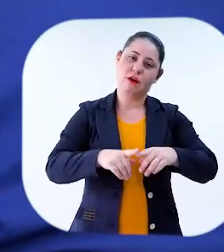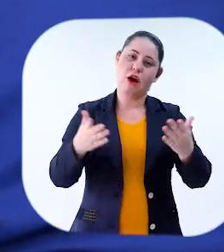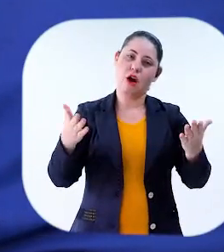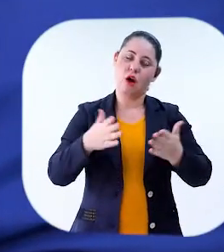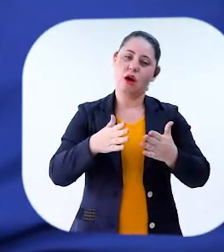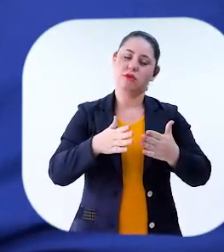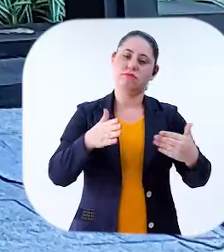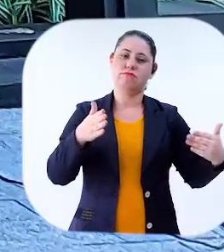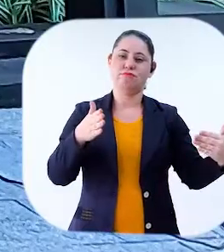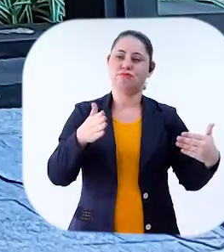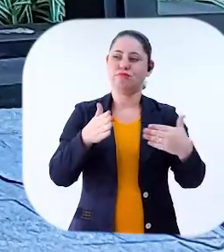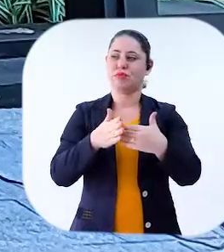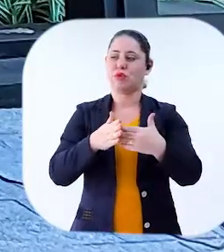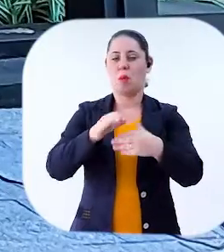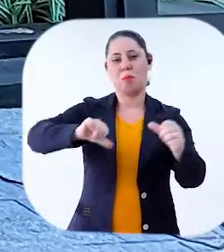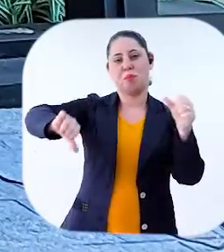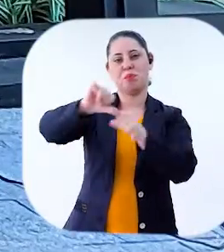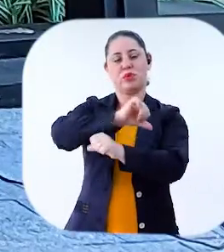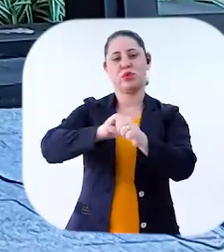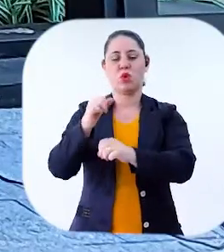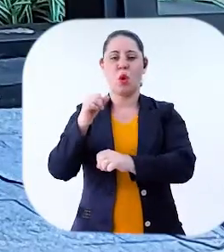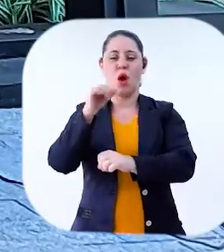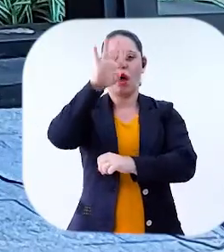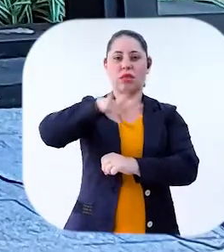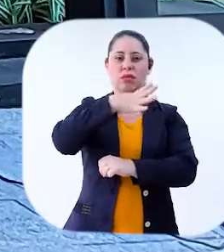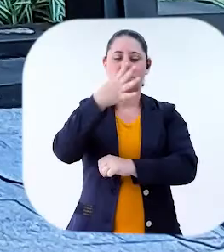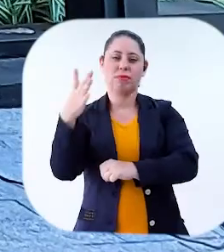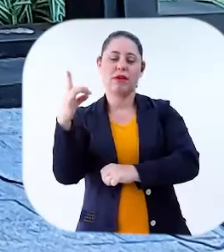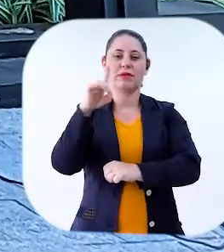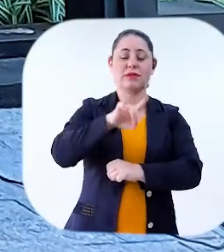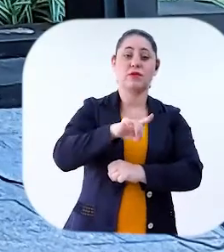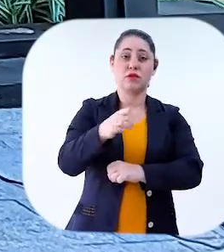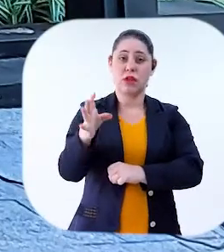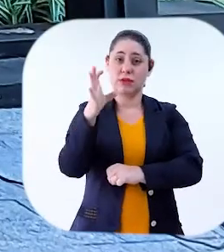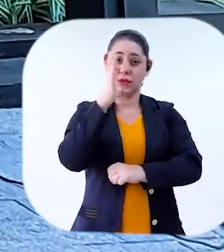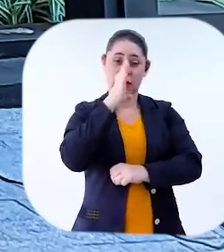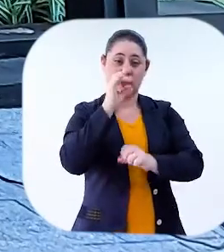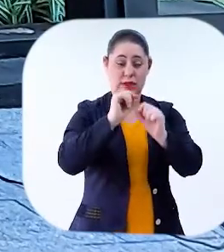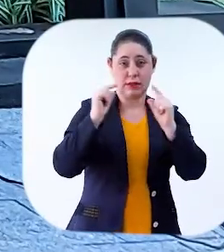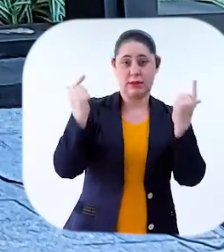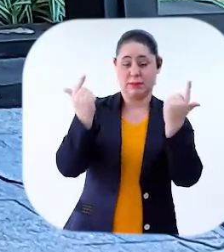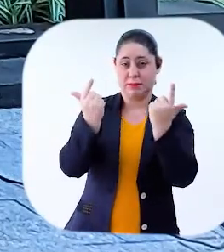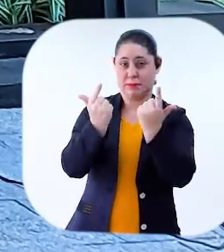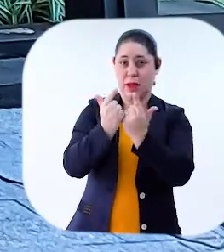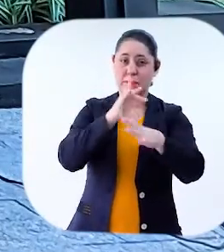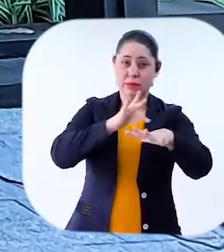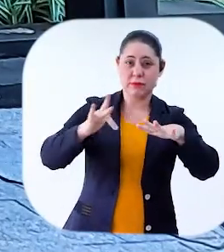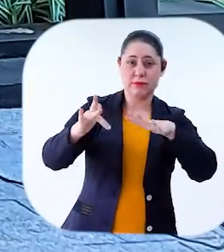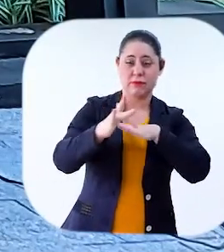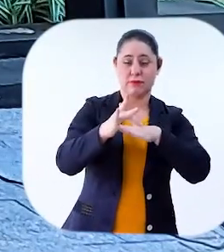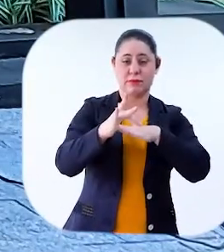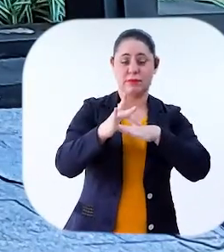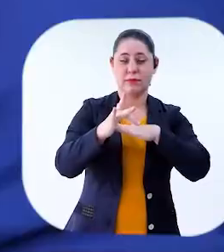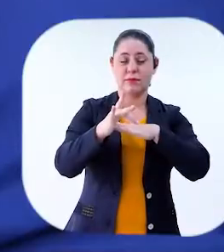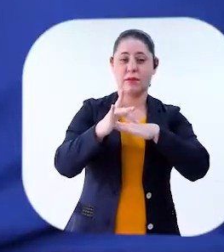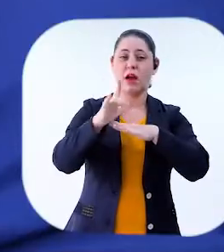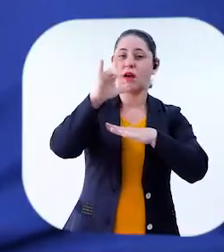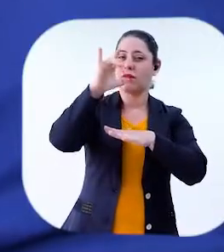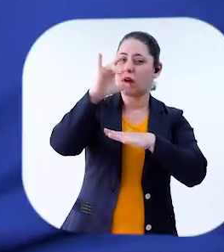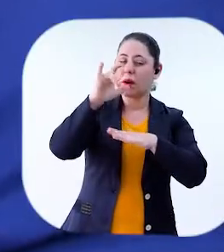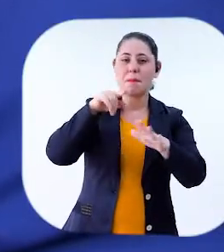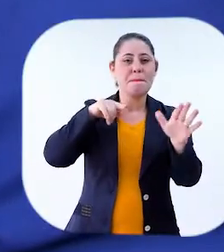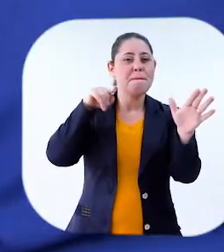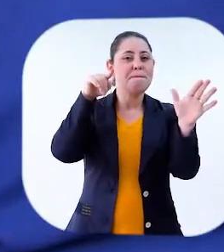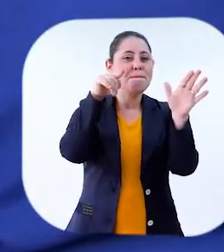foram adiadas. Quem vai, e você, obviamente, que segue a Assembleia Legislativa nas mídias sociais, principalmente no